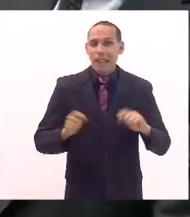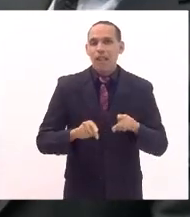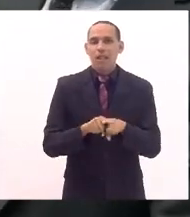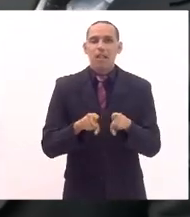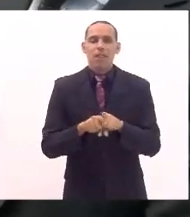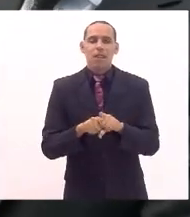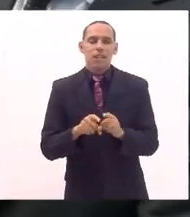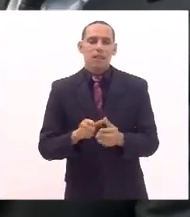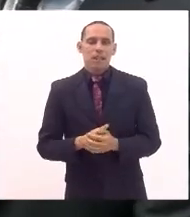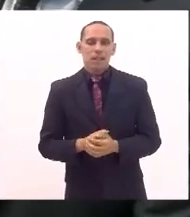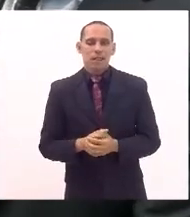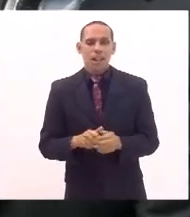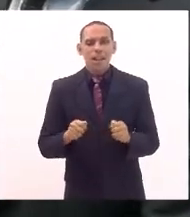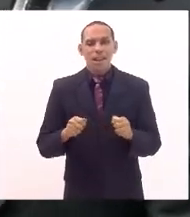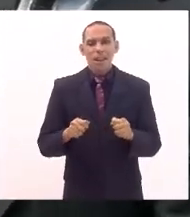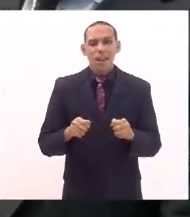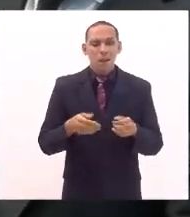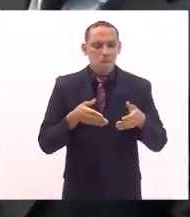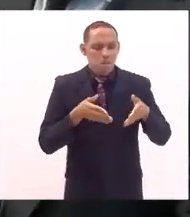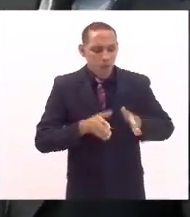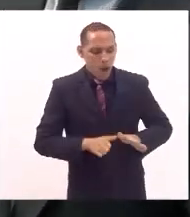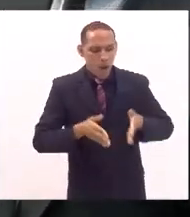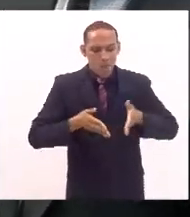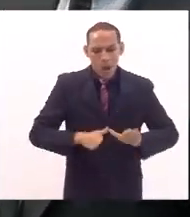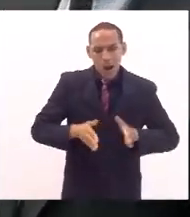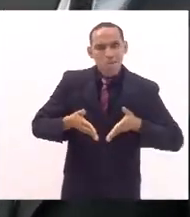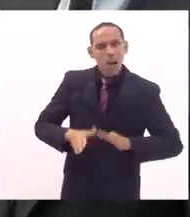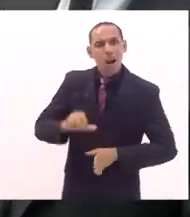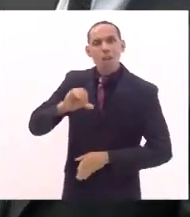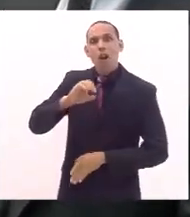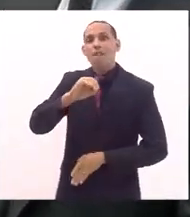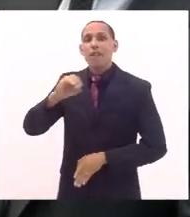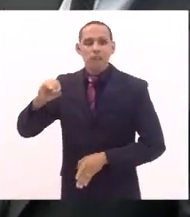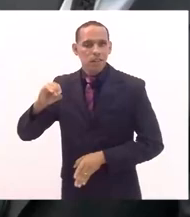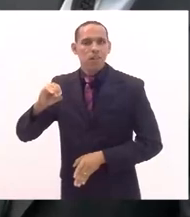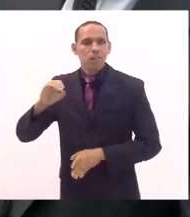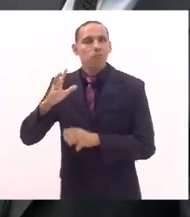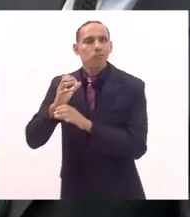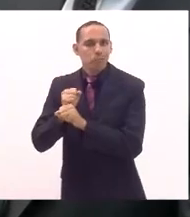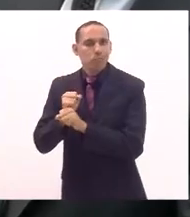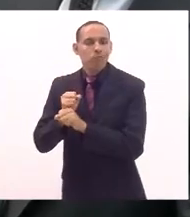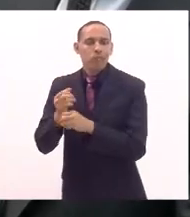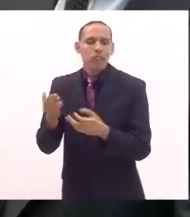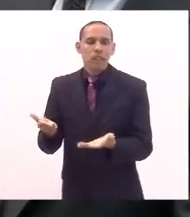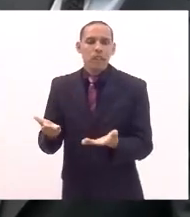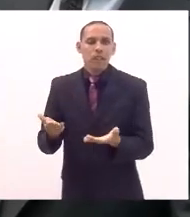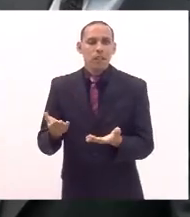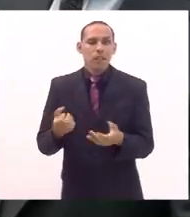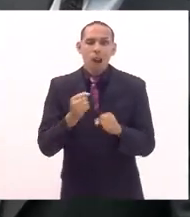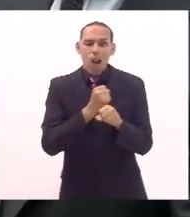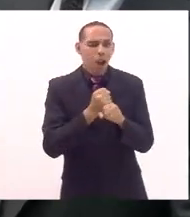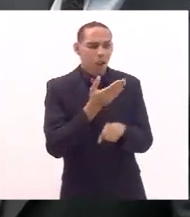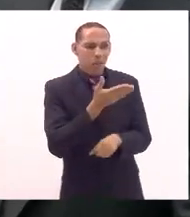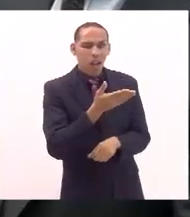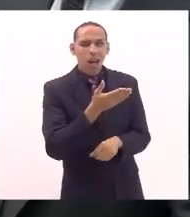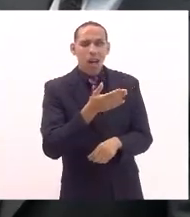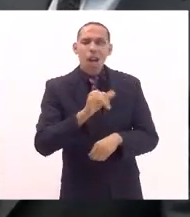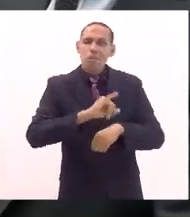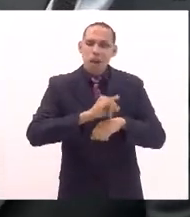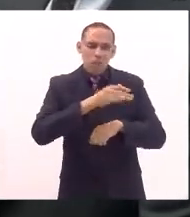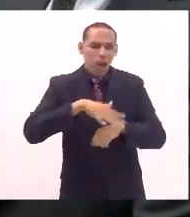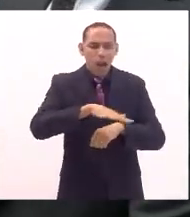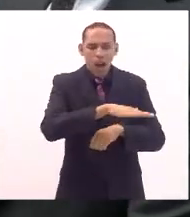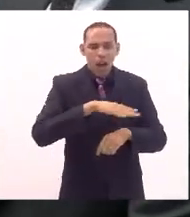capacidade de fazer 900 partos 900 Pátio uma hora na região metropolitana